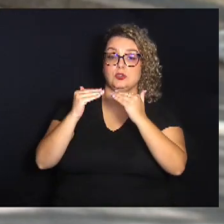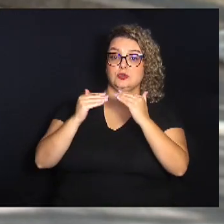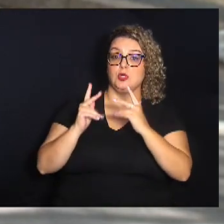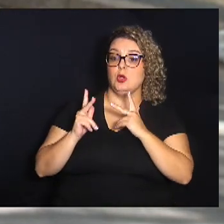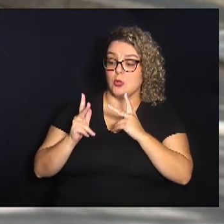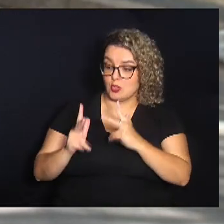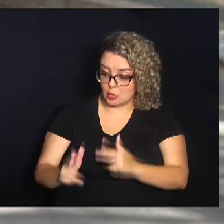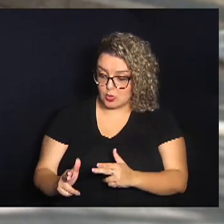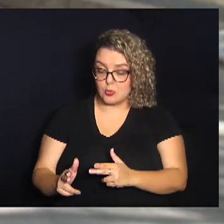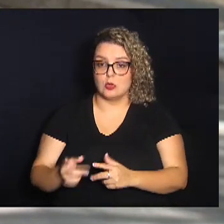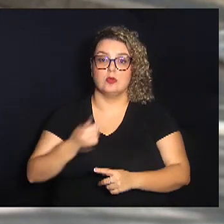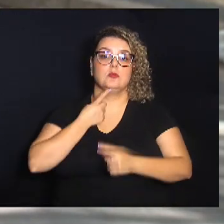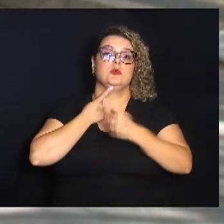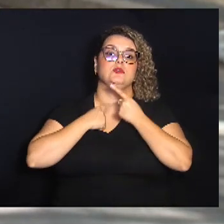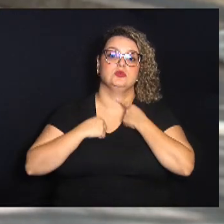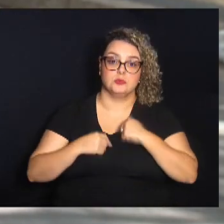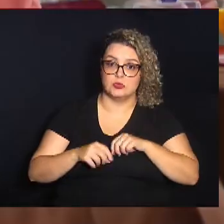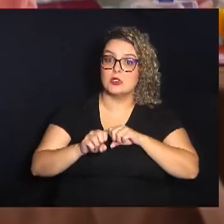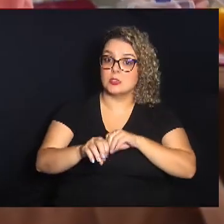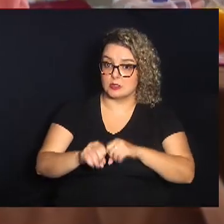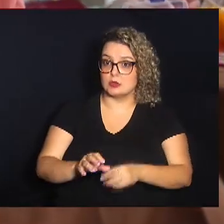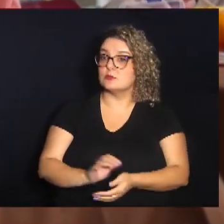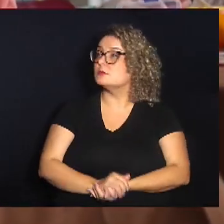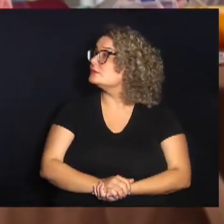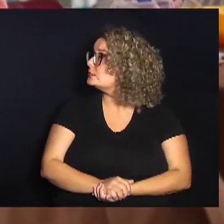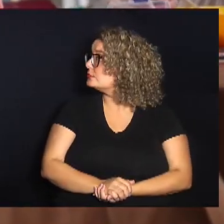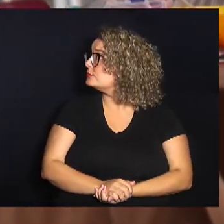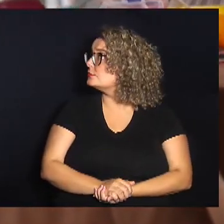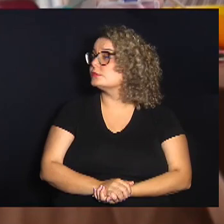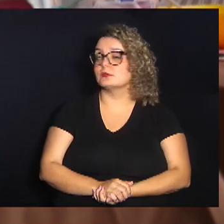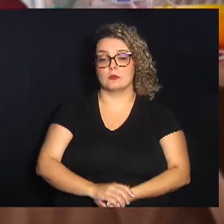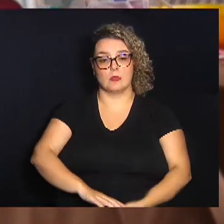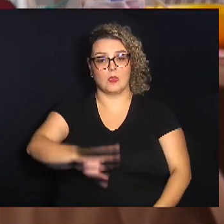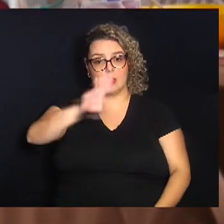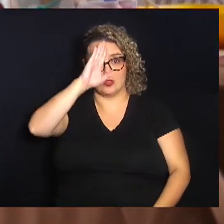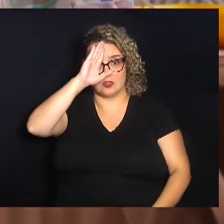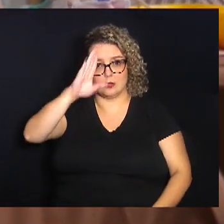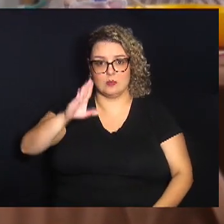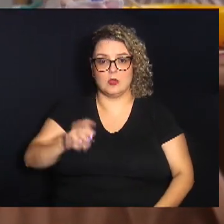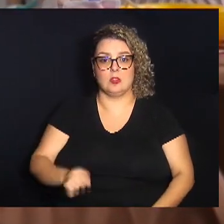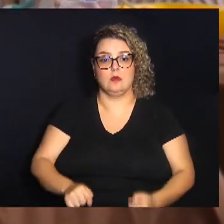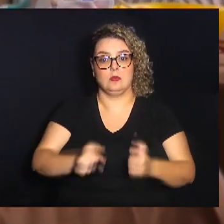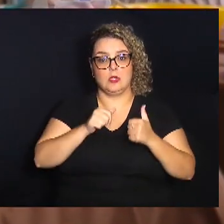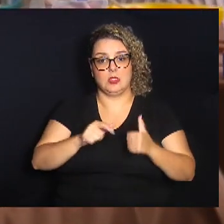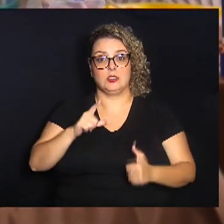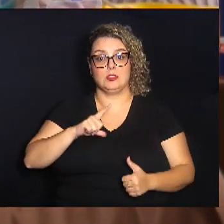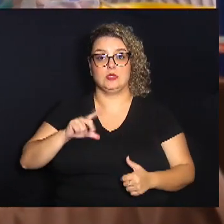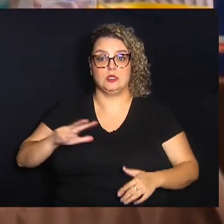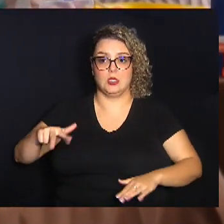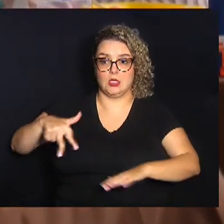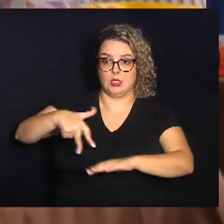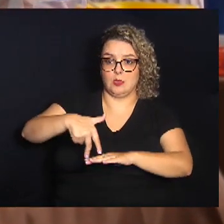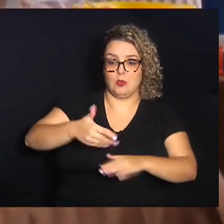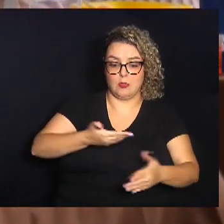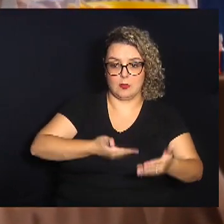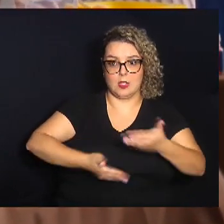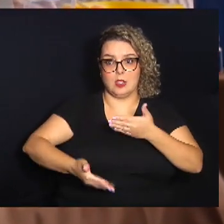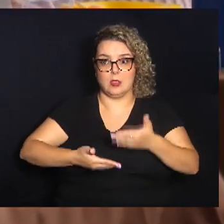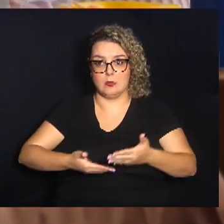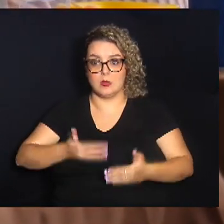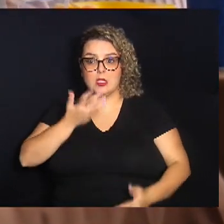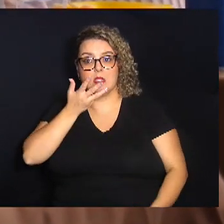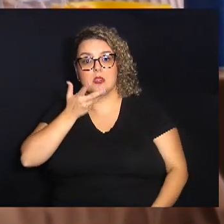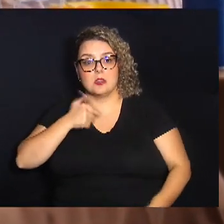acordo com suas necessidades educacionais. Entre os principais benefícios de ter um mediador para a criança no espectro